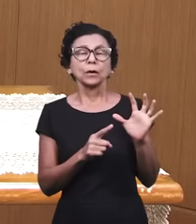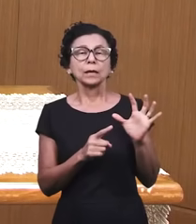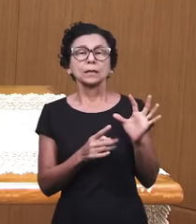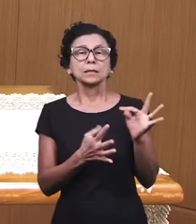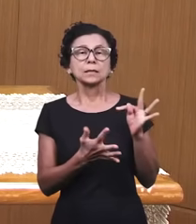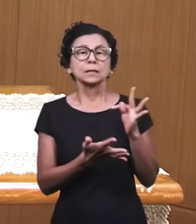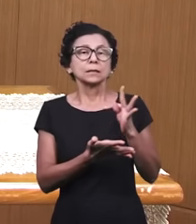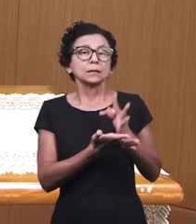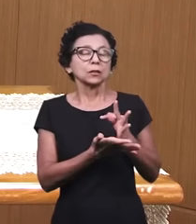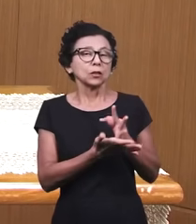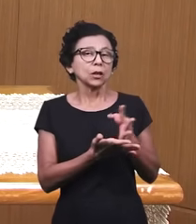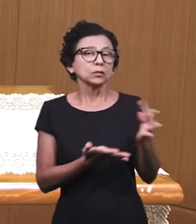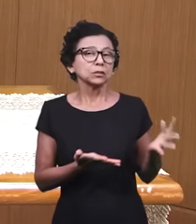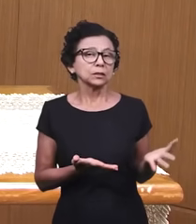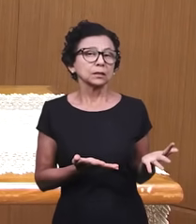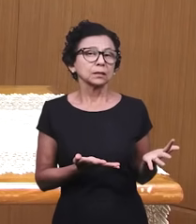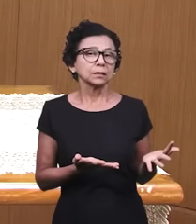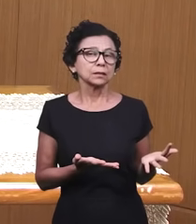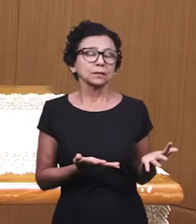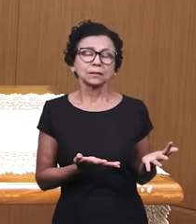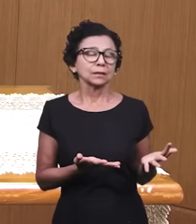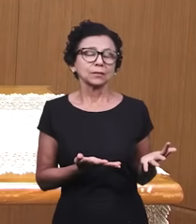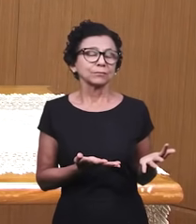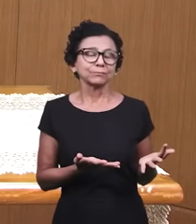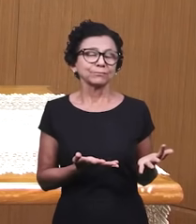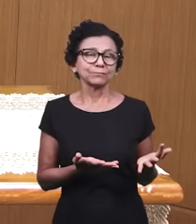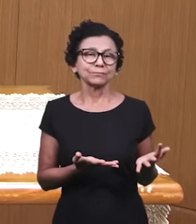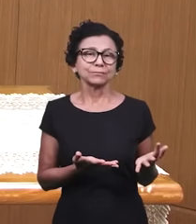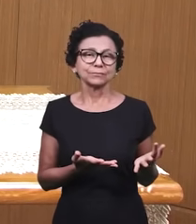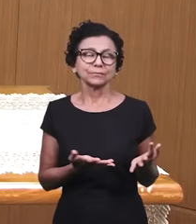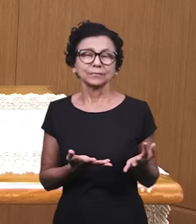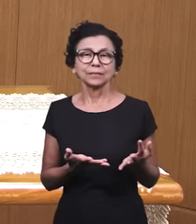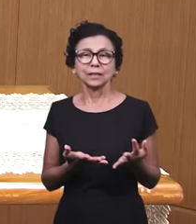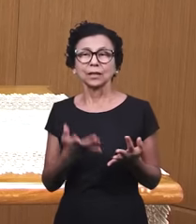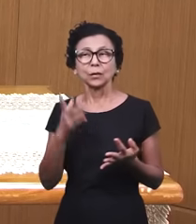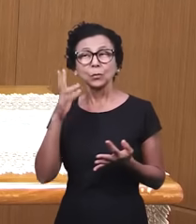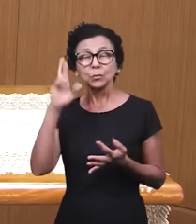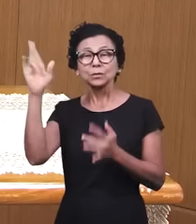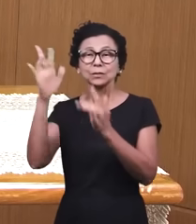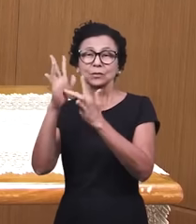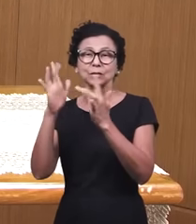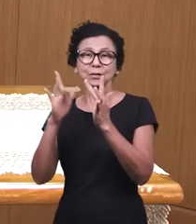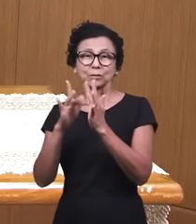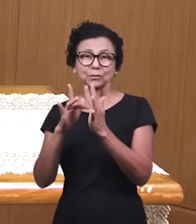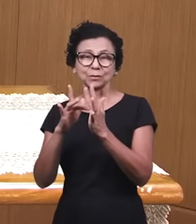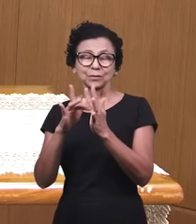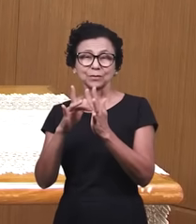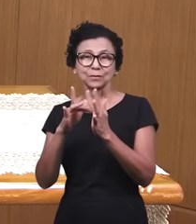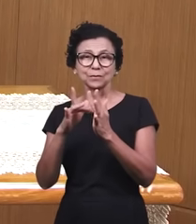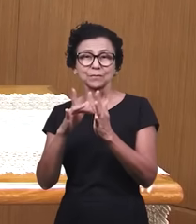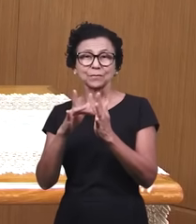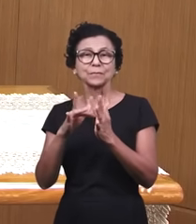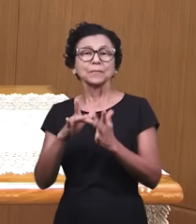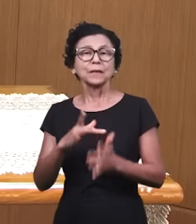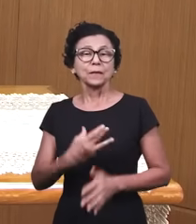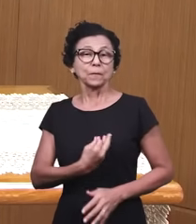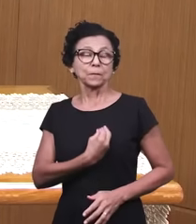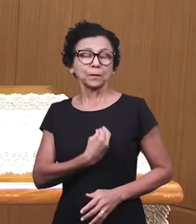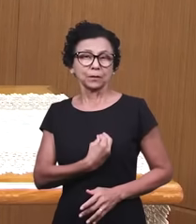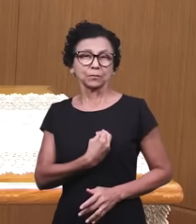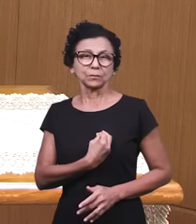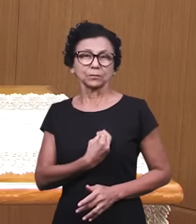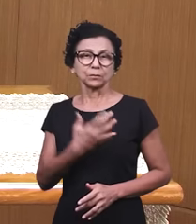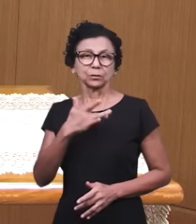na sua vida, através da sua necessidade. Meus irmãos, amados e